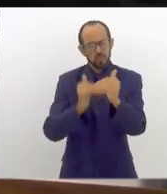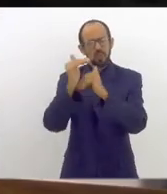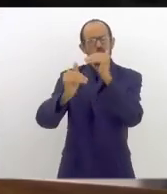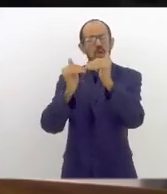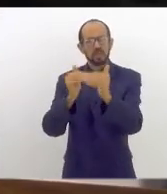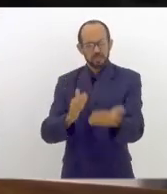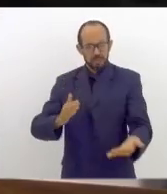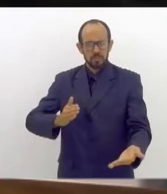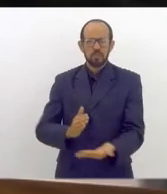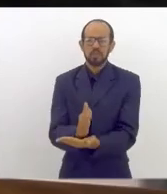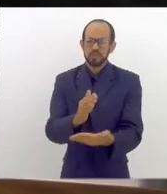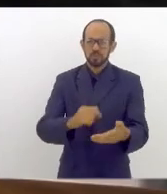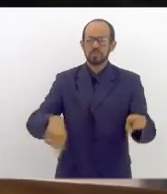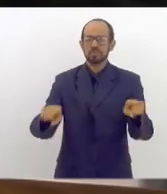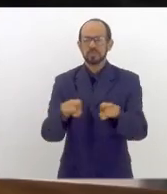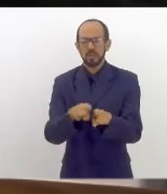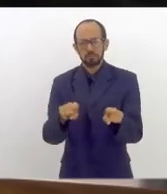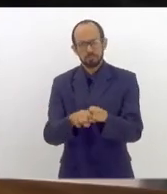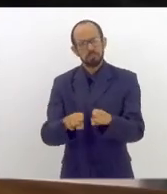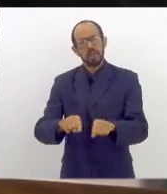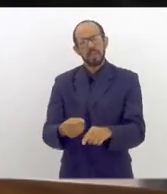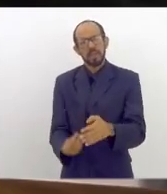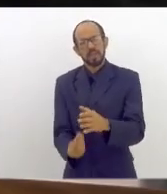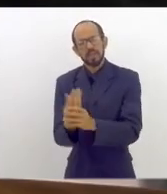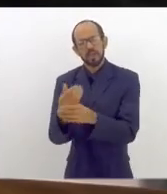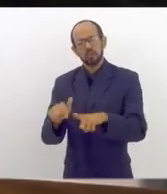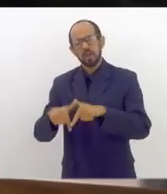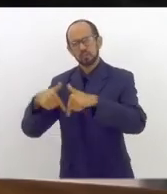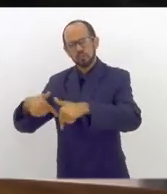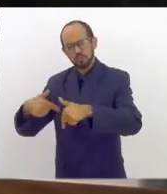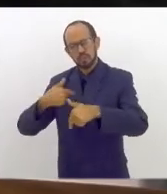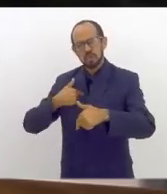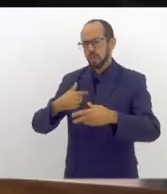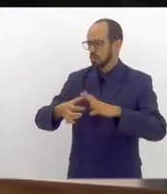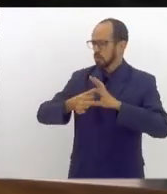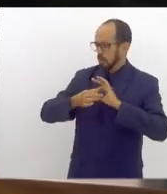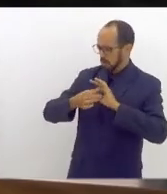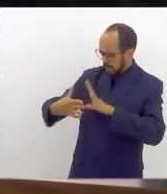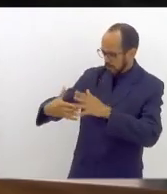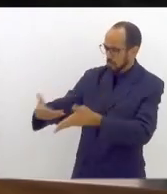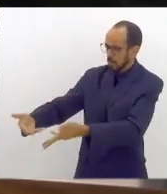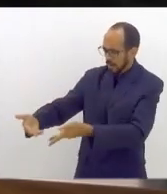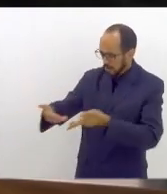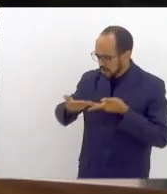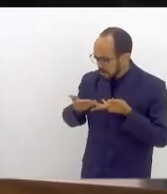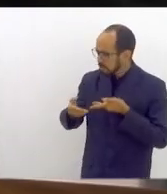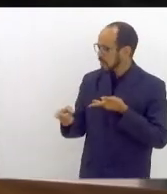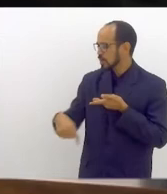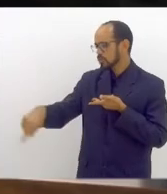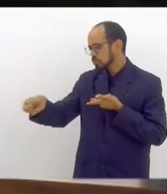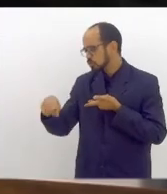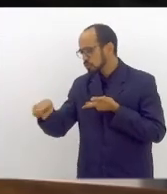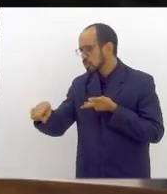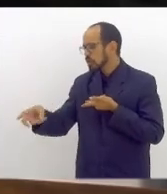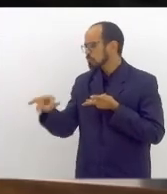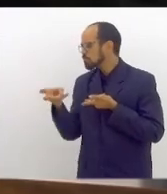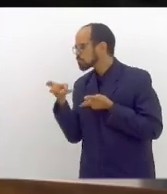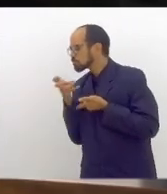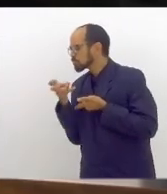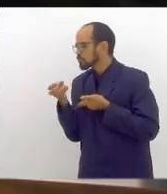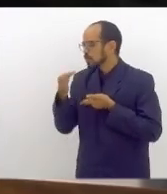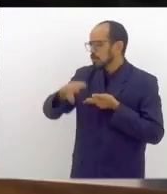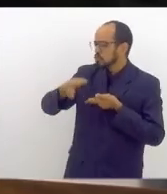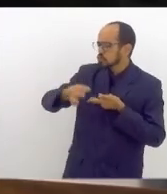e implementações colocando-me à disposição para recebê-los e ouvi-los se aí quando julgarem necessário